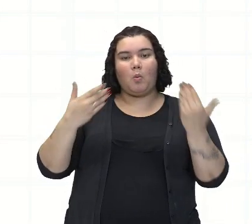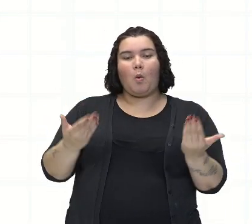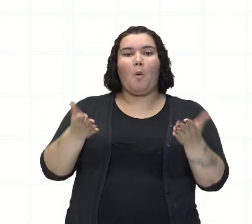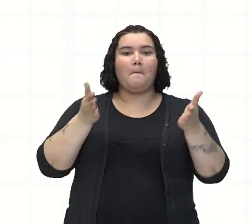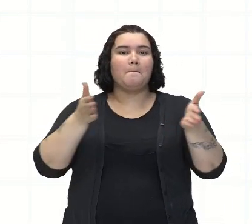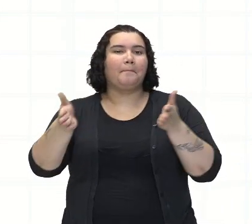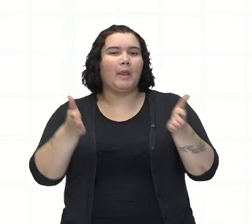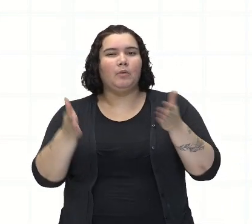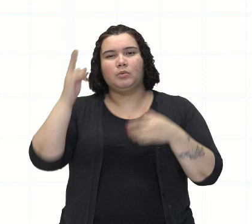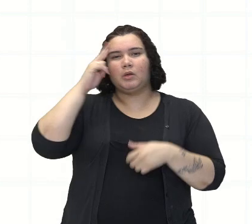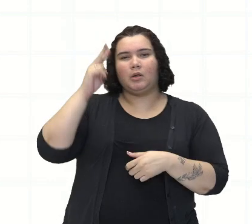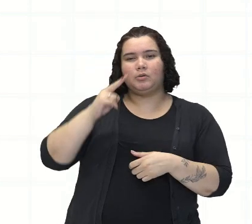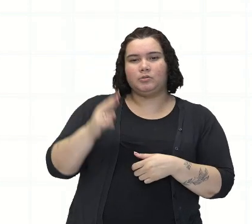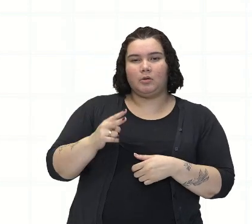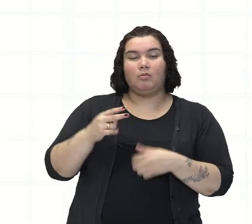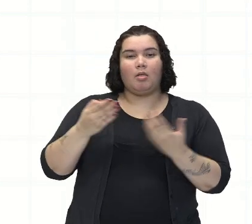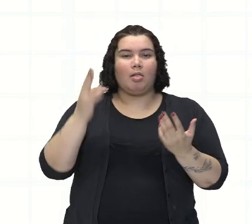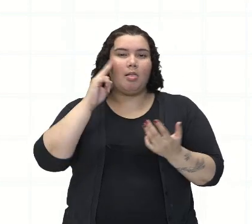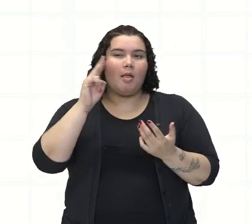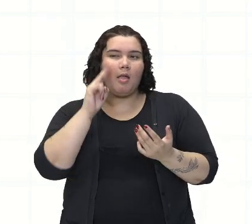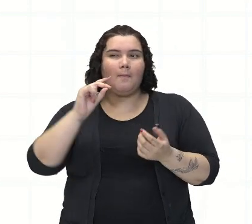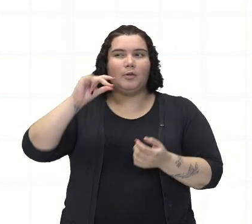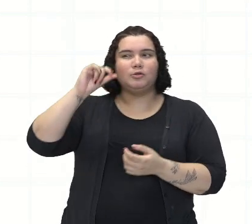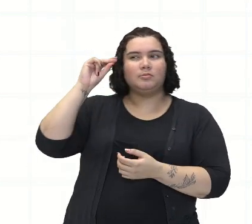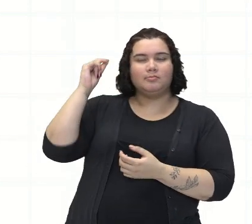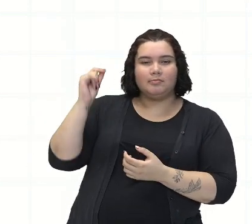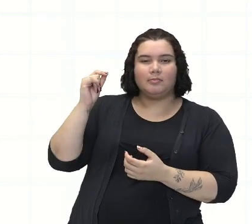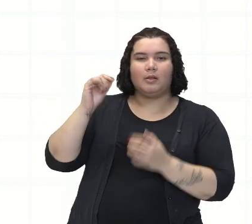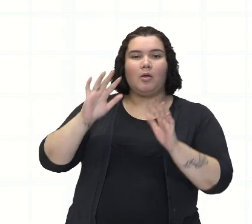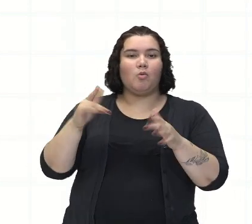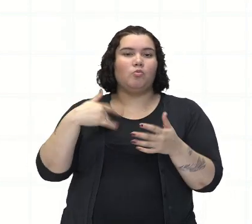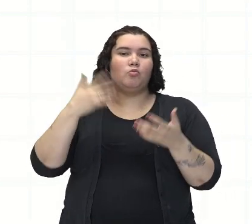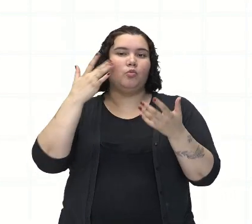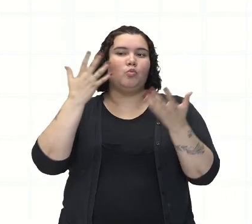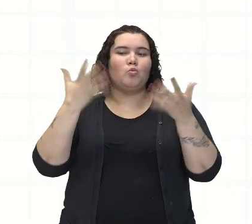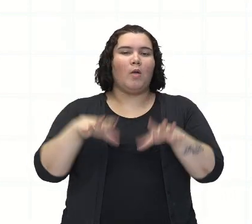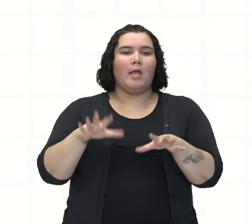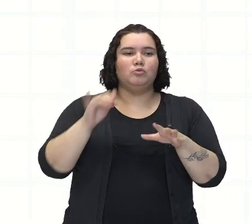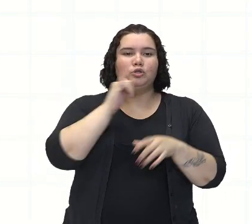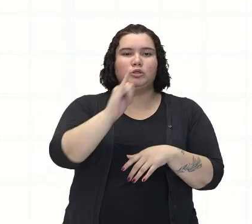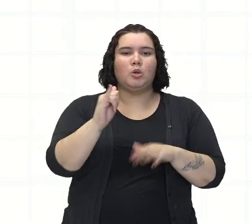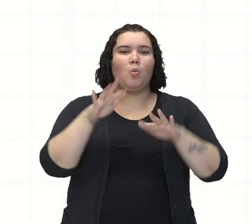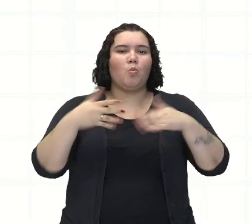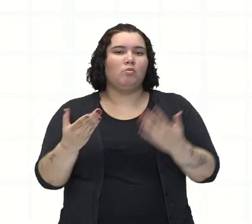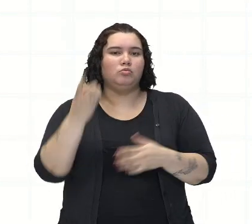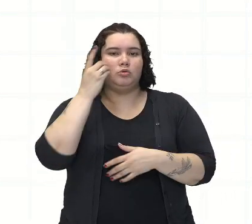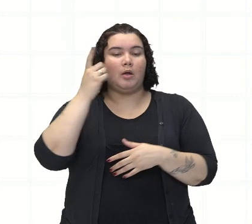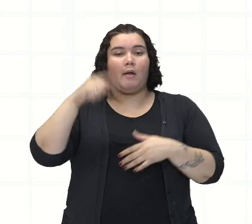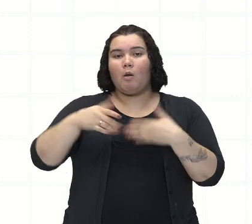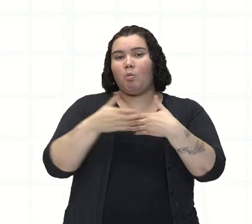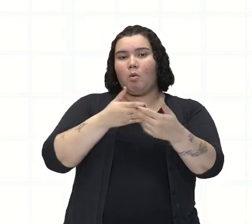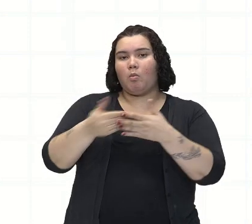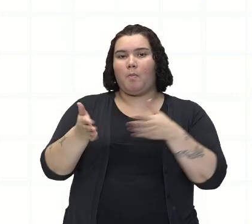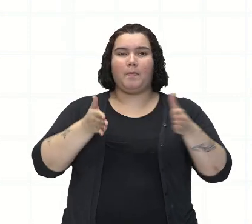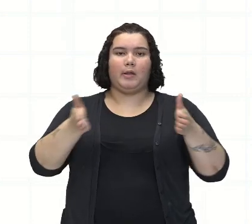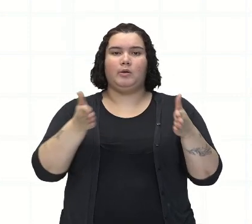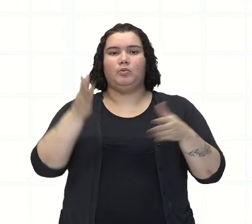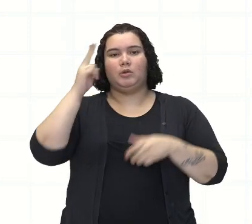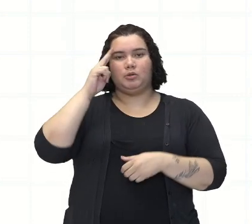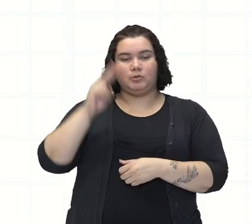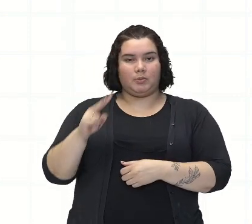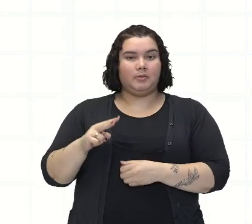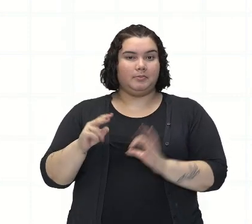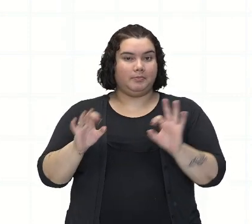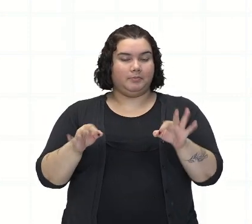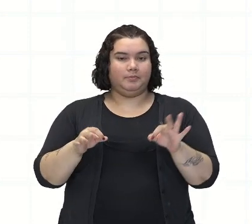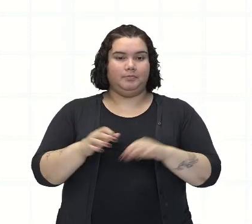época é. Lembra lá do Era Uma Vez? Porque eu não quero definir, eu quero falar que aquilo ali pode ter acontecido em qualquer momento da história,